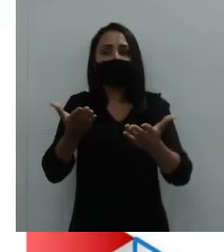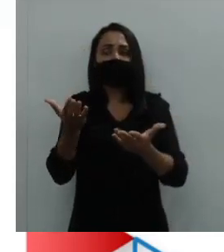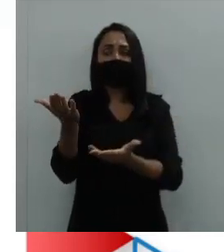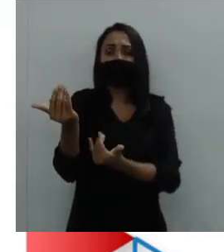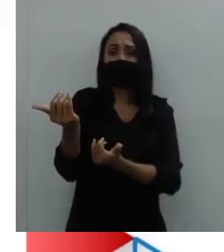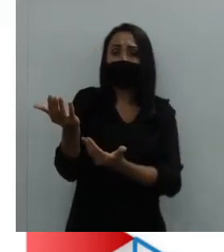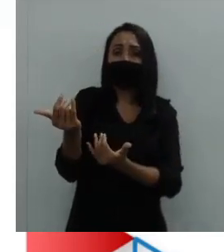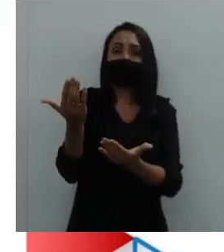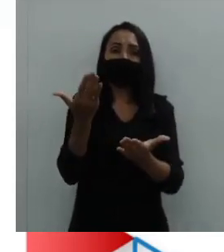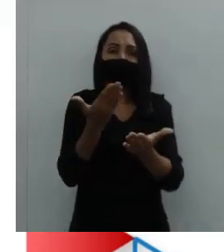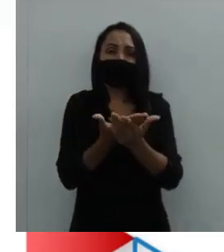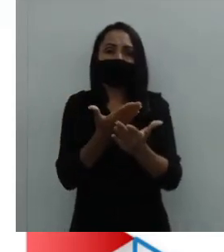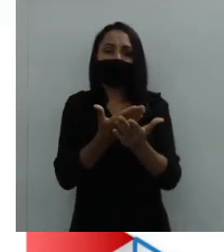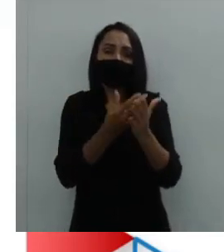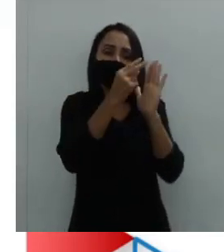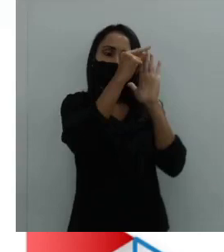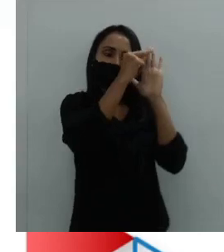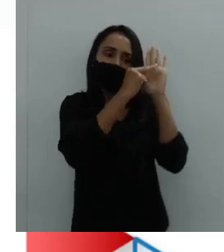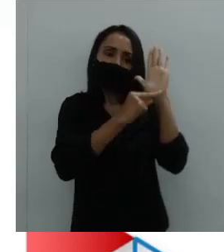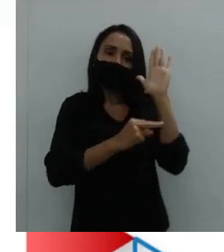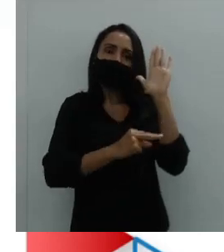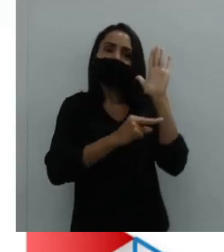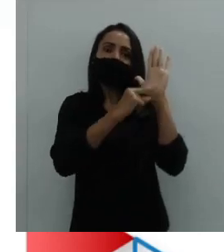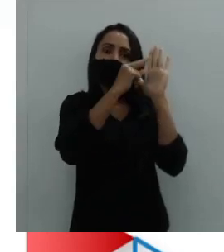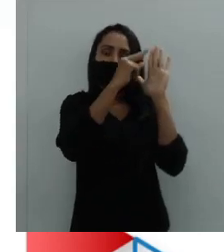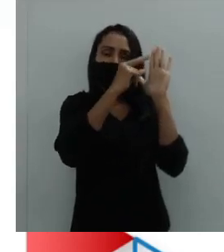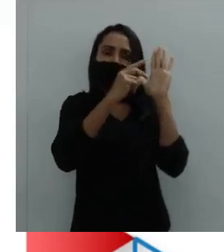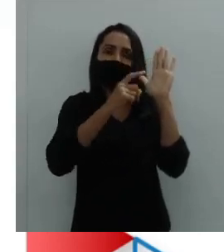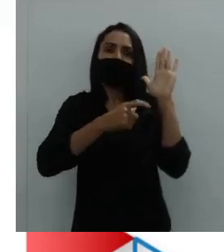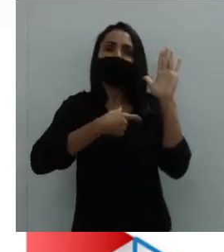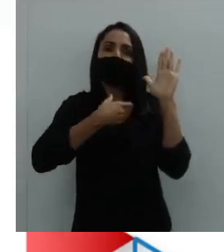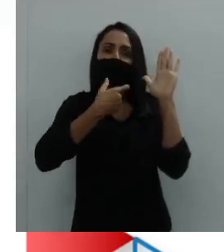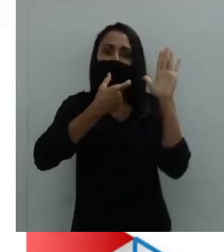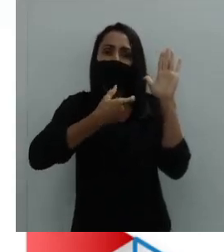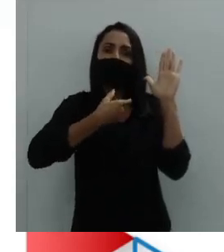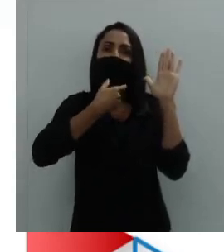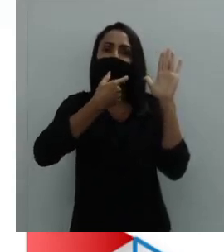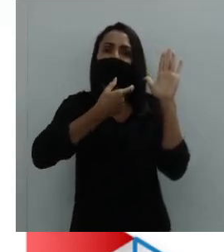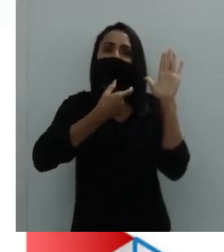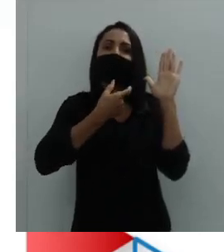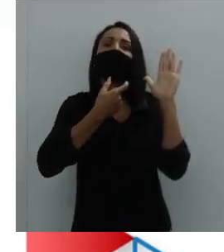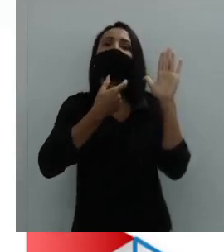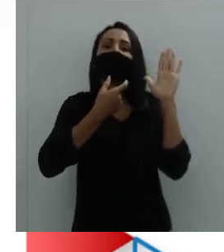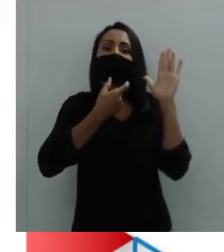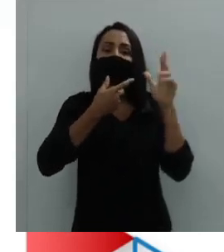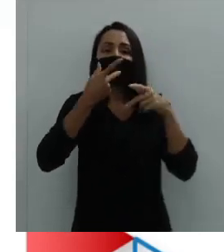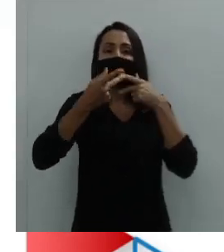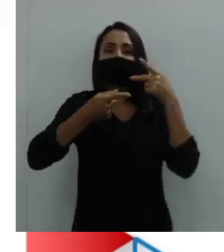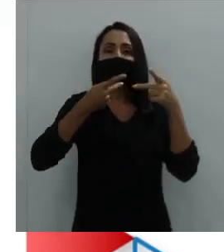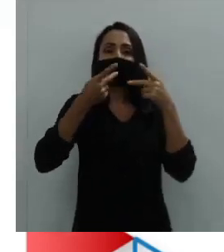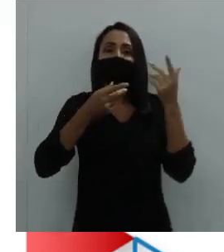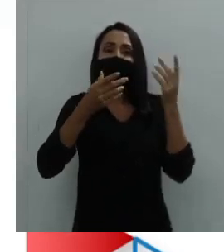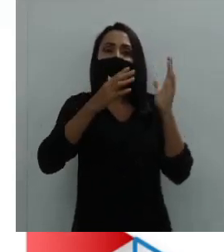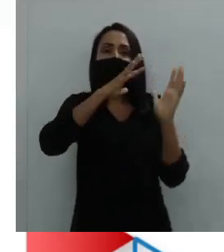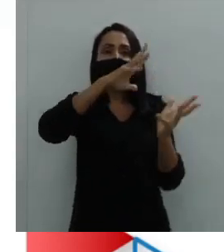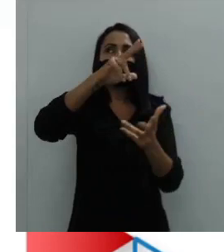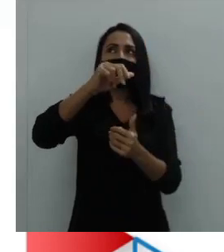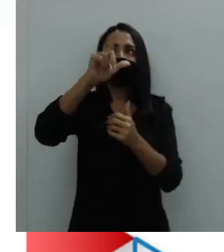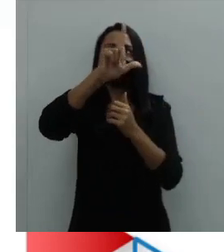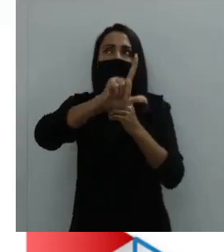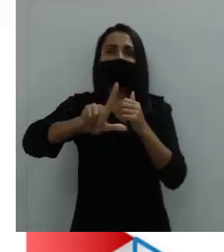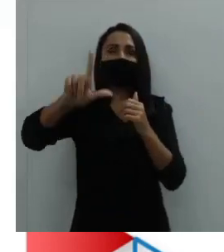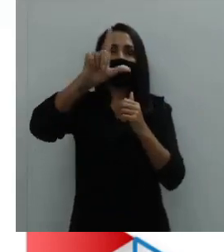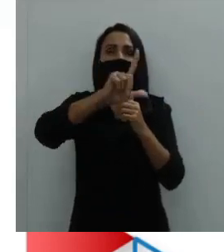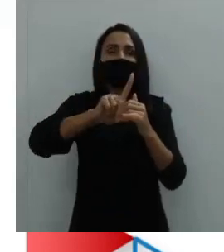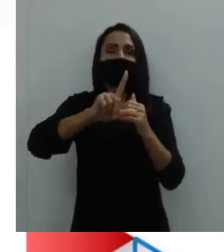o estudante, lendo em voz alta o mundo da literatura. E por